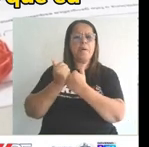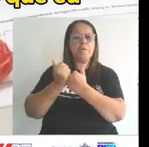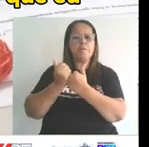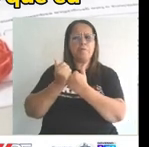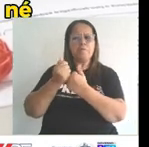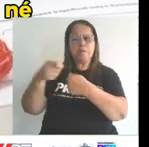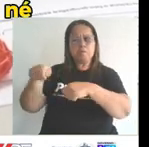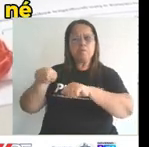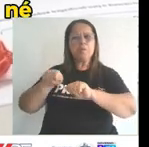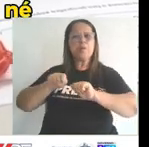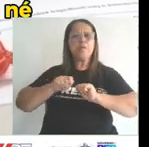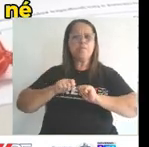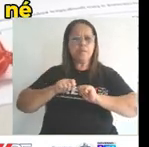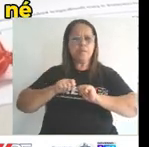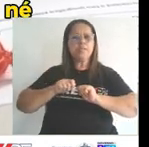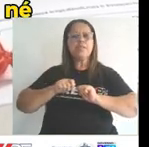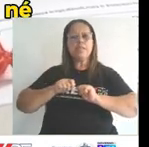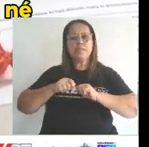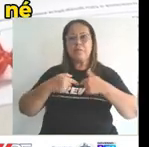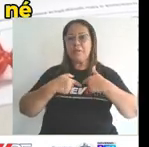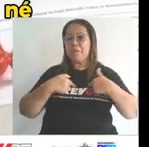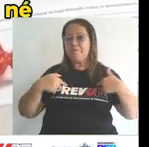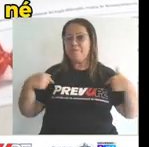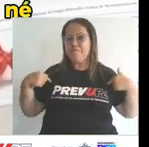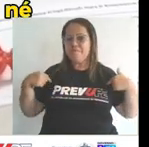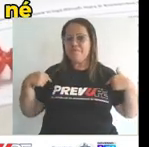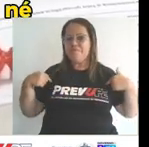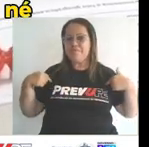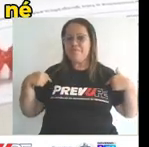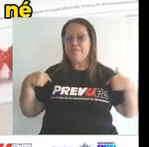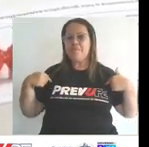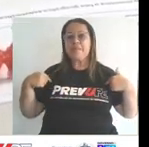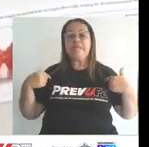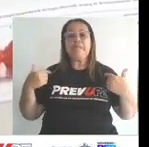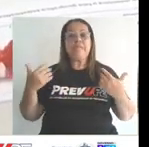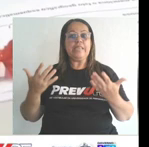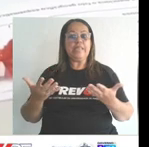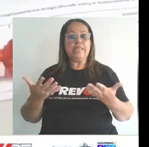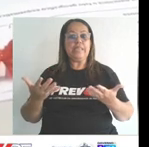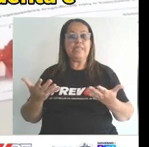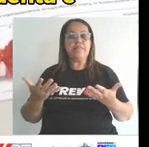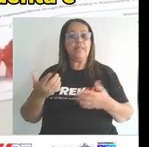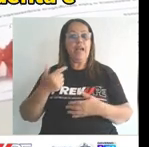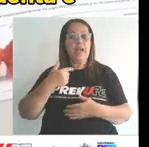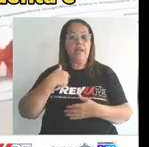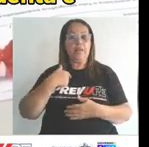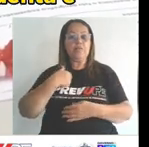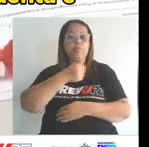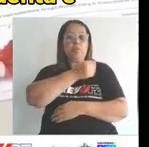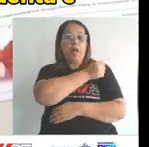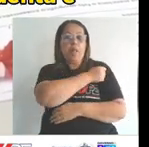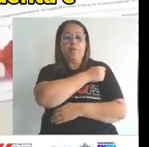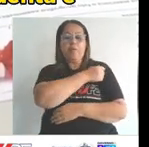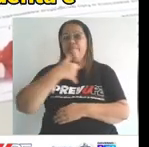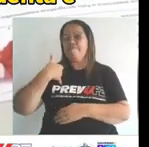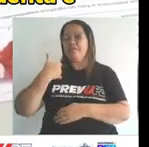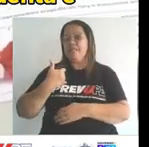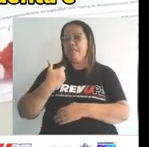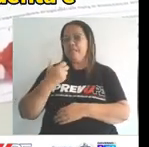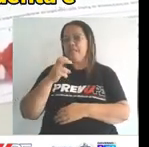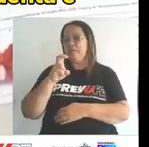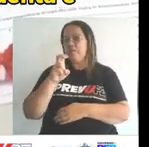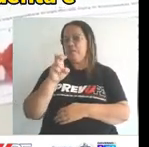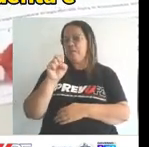tendo do Prevup, né? Que eu sou uma aluna de 58